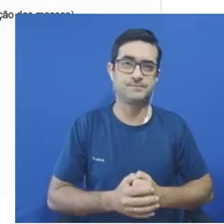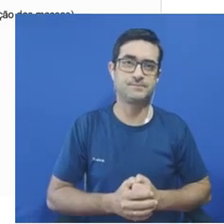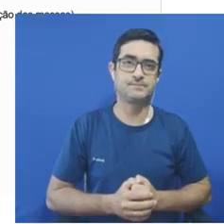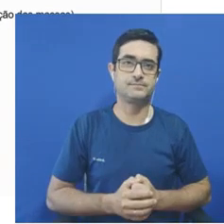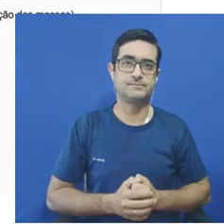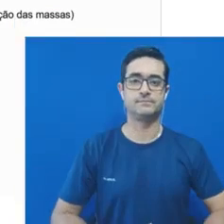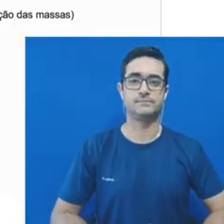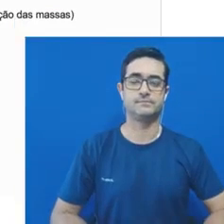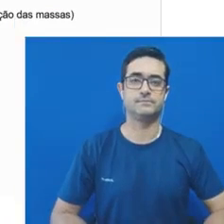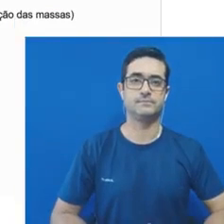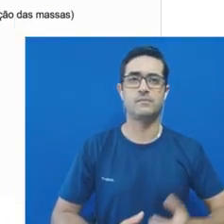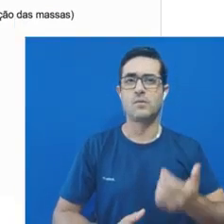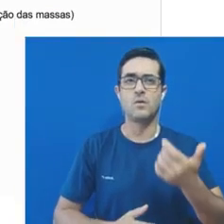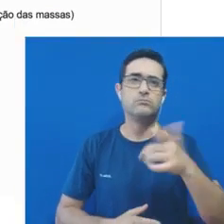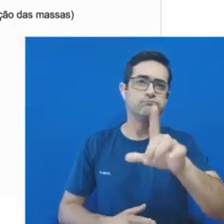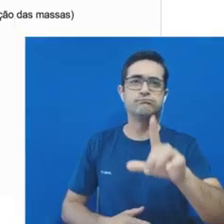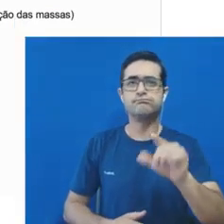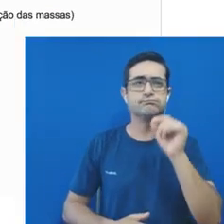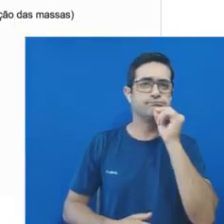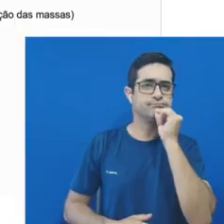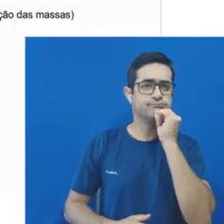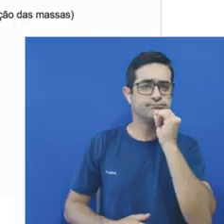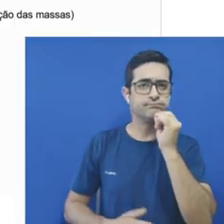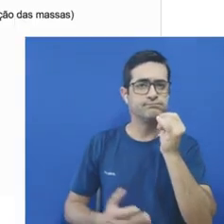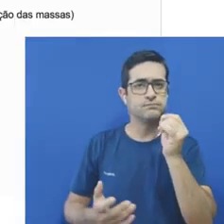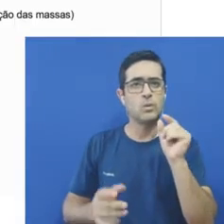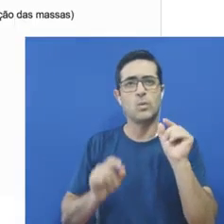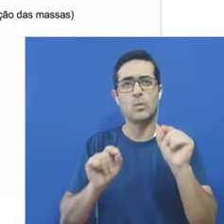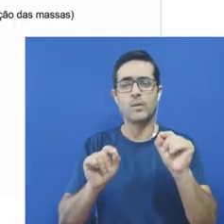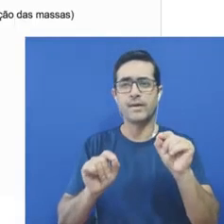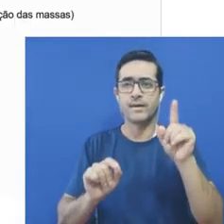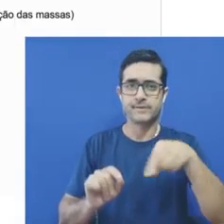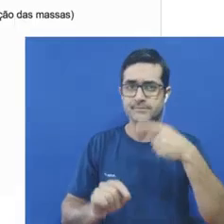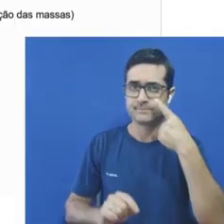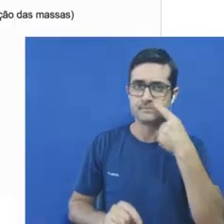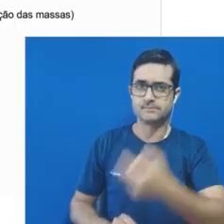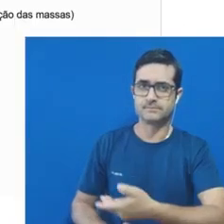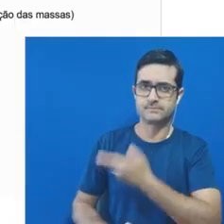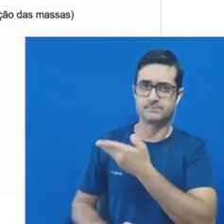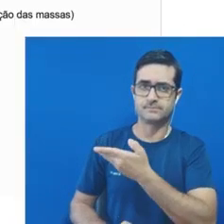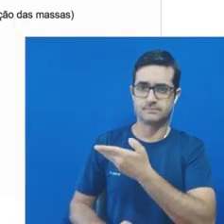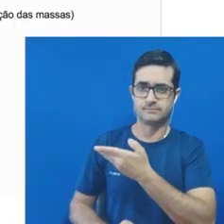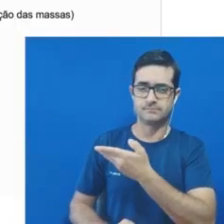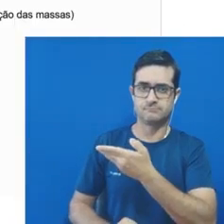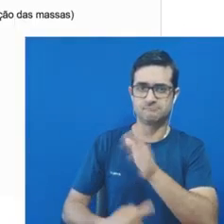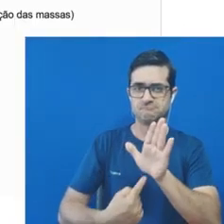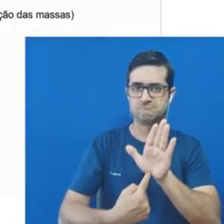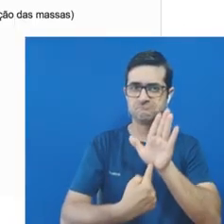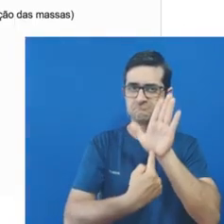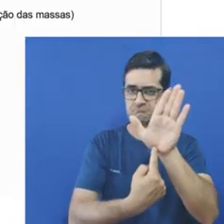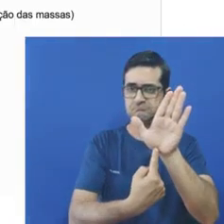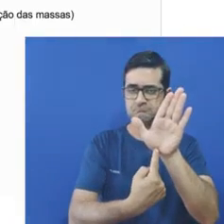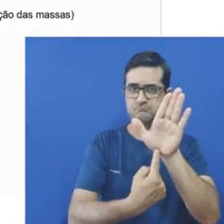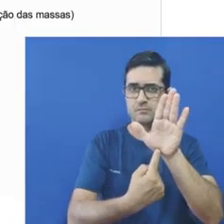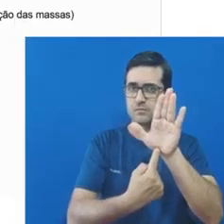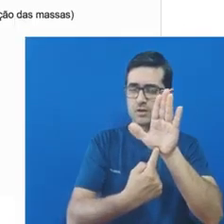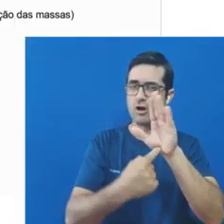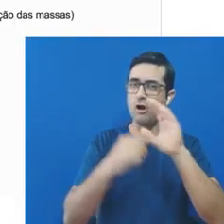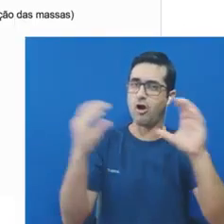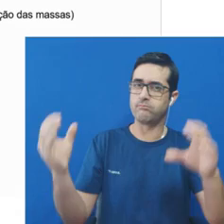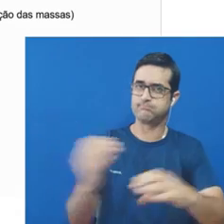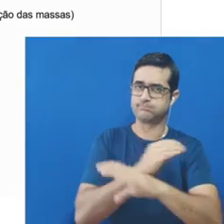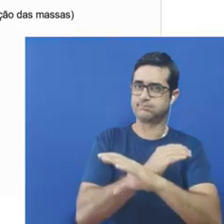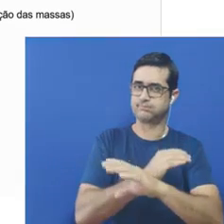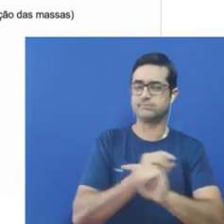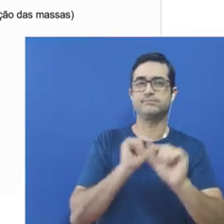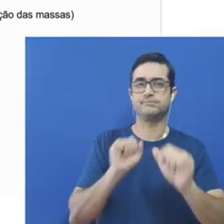Bom, uma outra questão seria eu representar ela de uma forma um pouco mais completa. Então, vamos em partes.